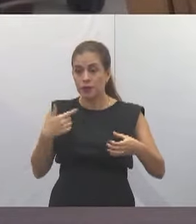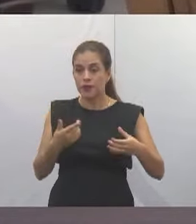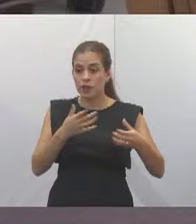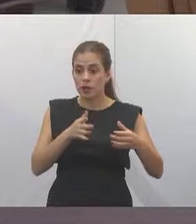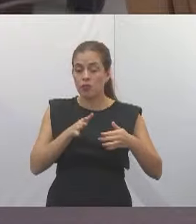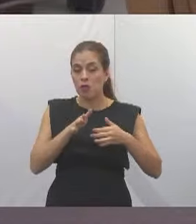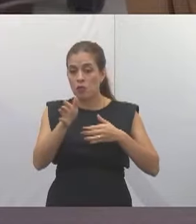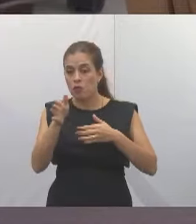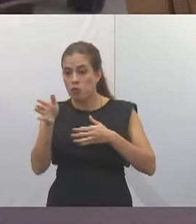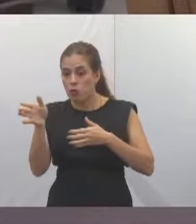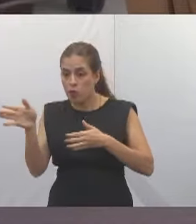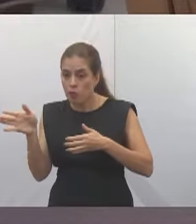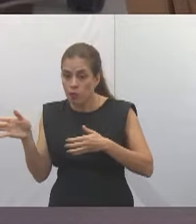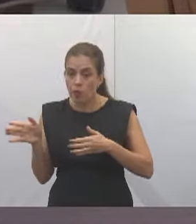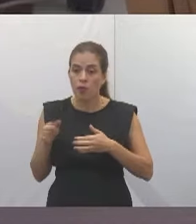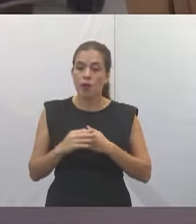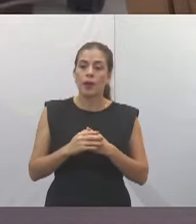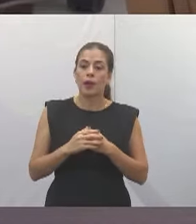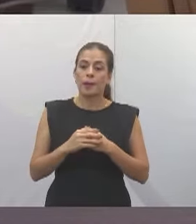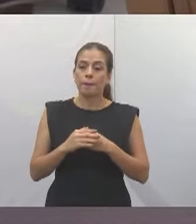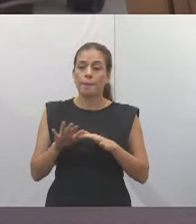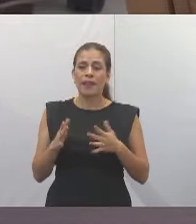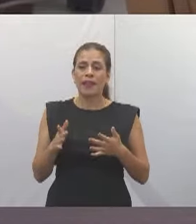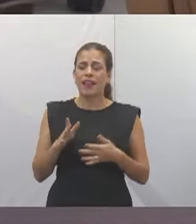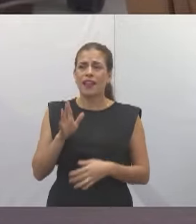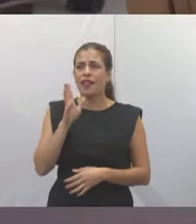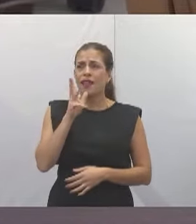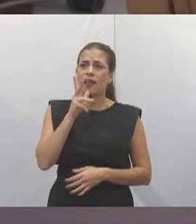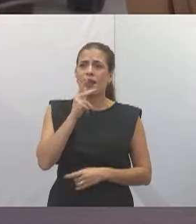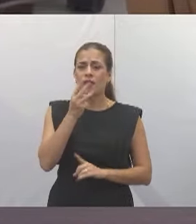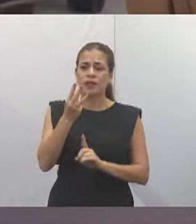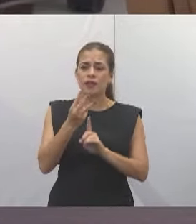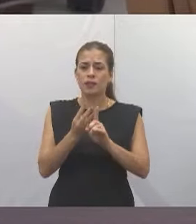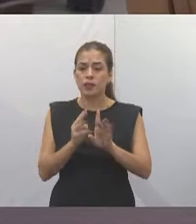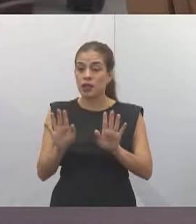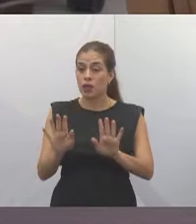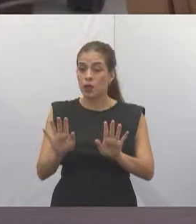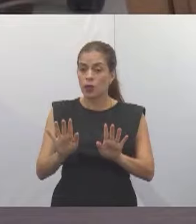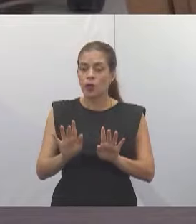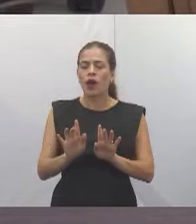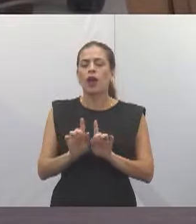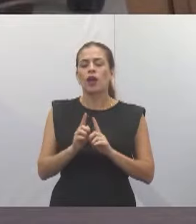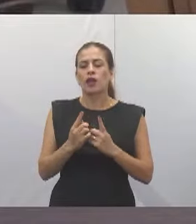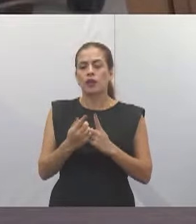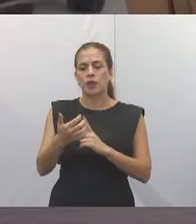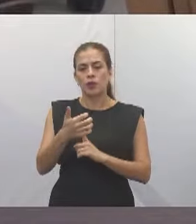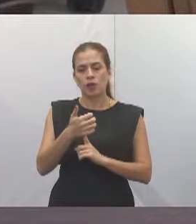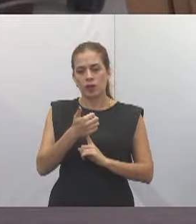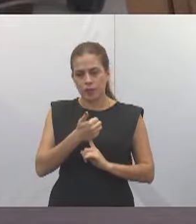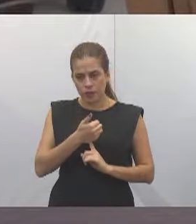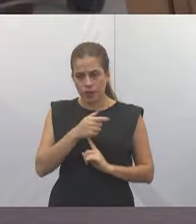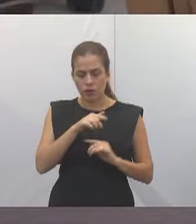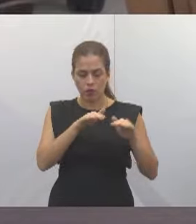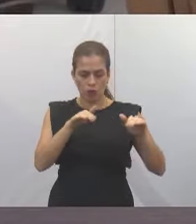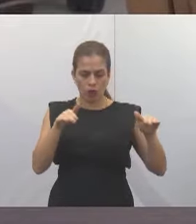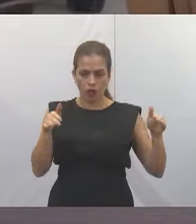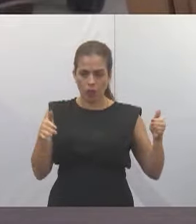para todas as outras demandas. Ah, mas vai demorar 3 meses. Não. A equipe de acolhimento, que a gente tem que procurar no